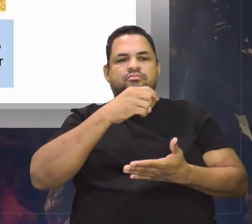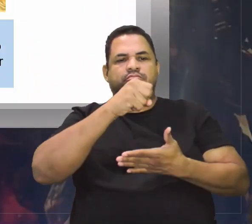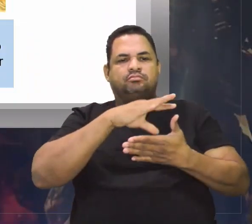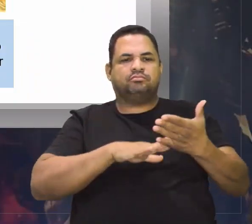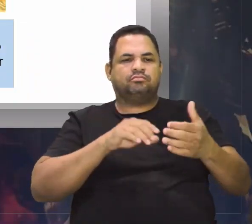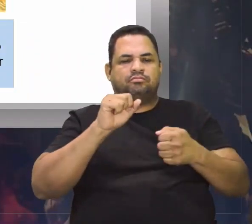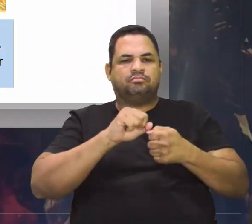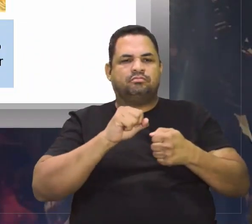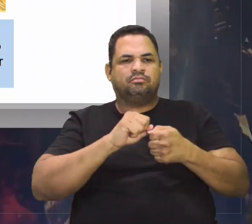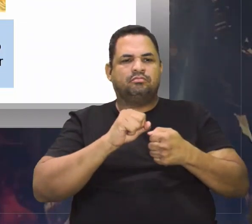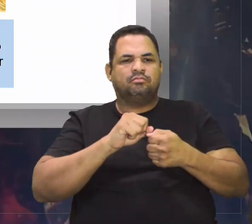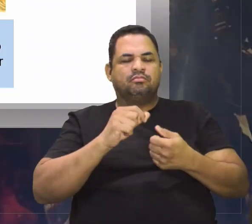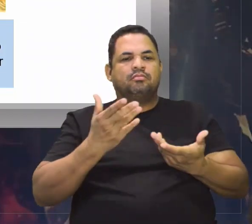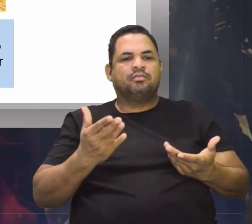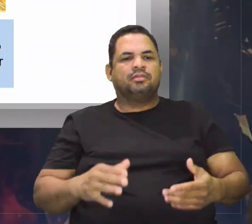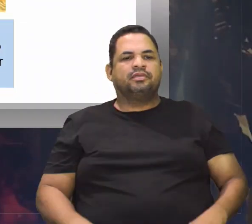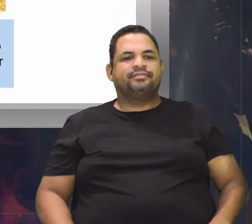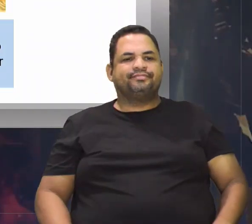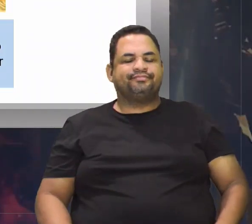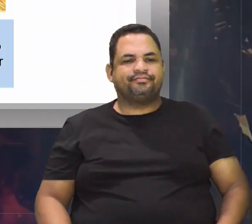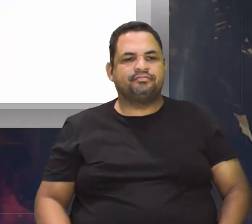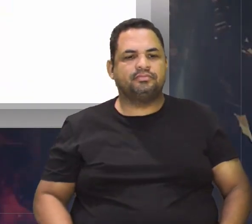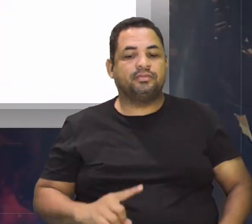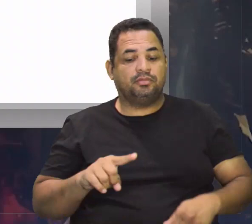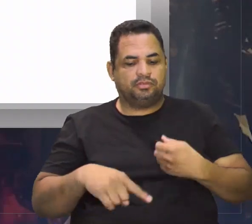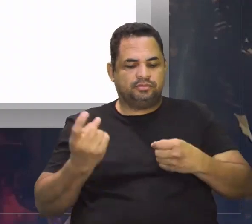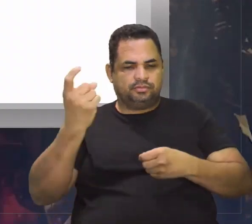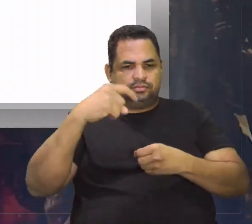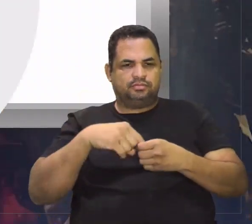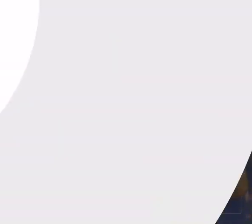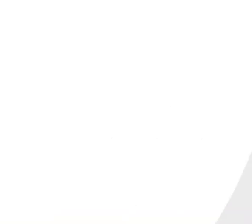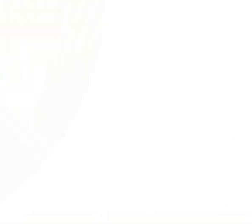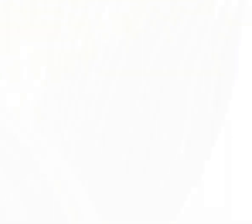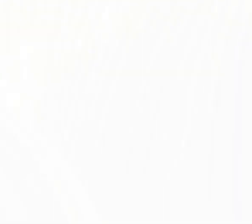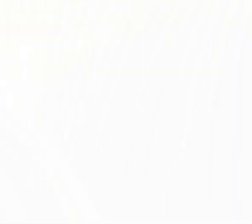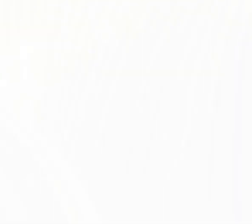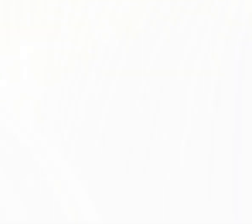fazer. Façam a atividade que eu já volto, tá bom?